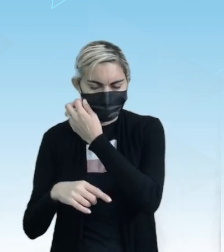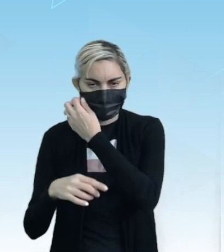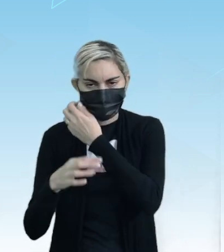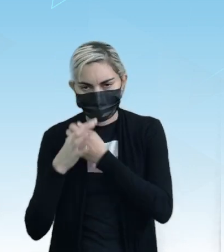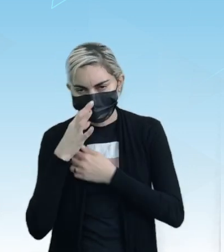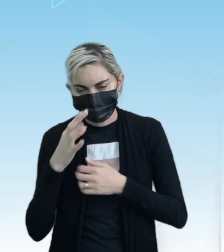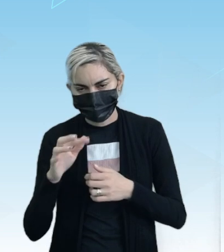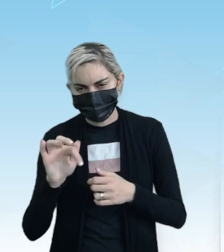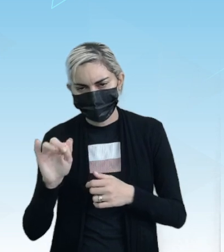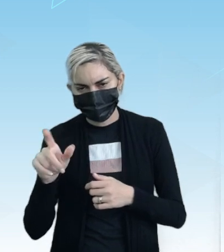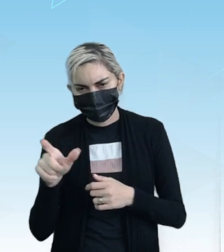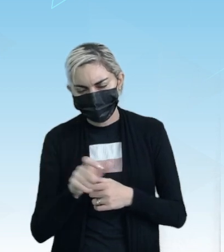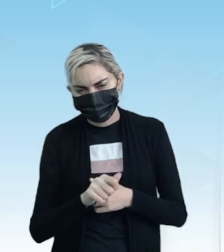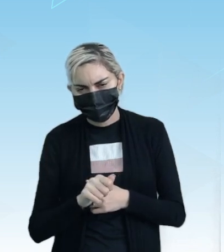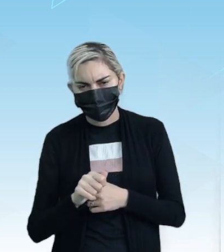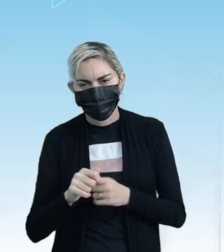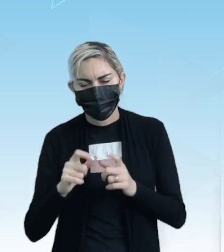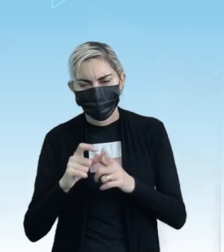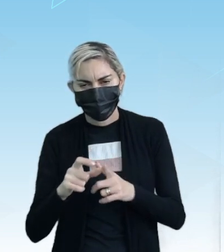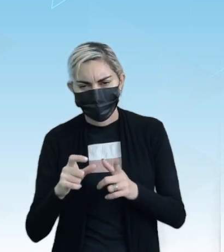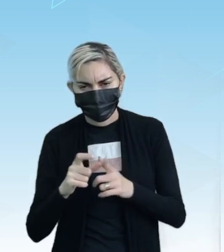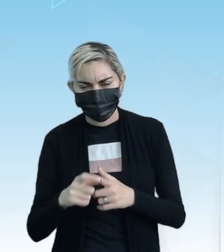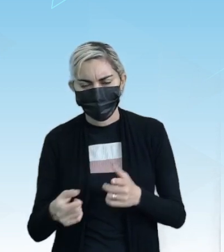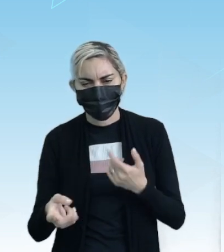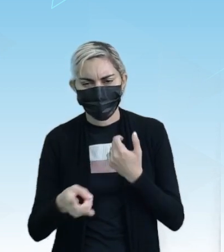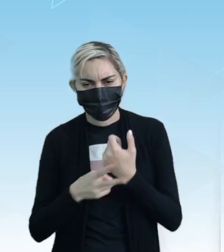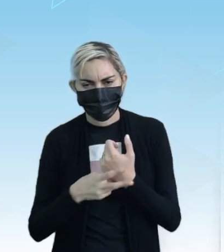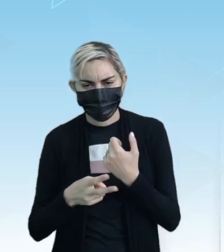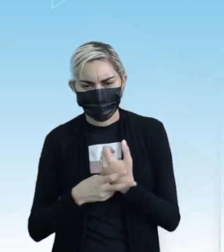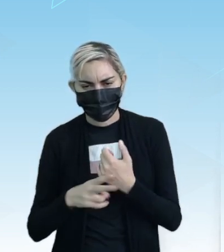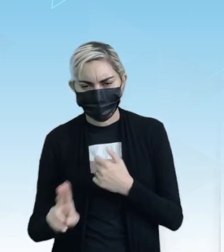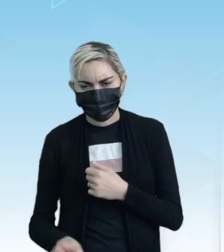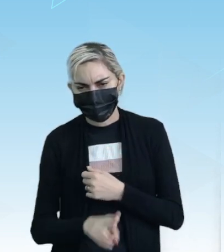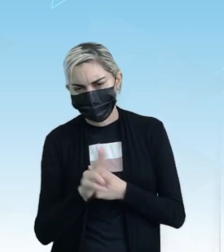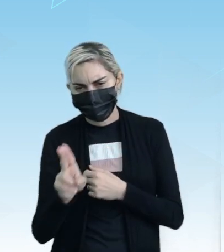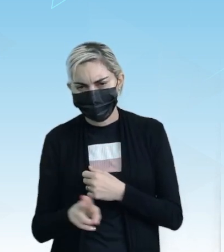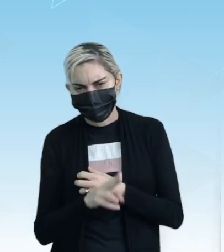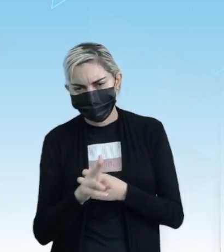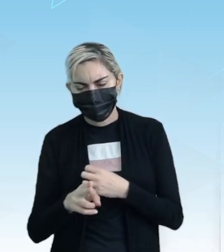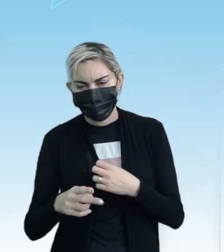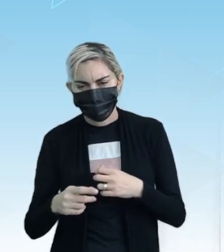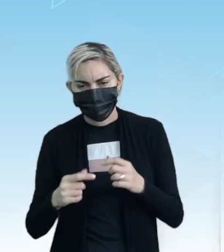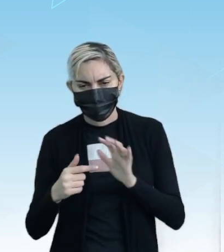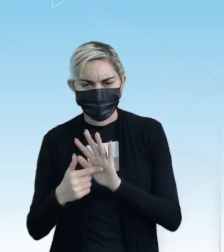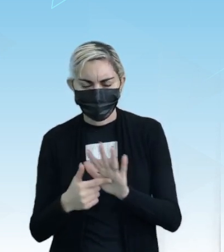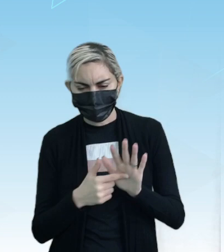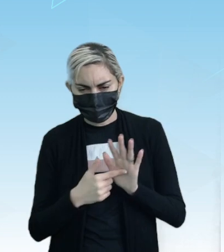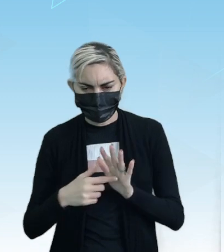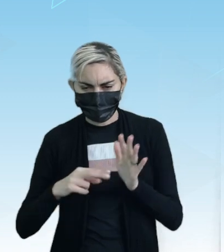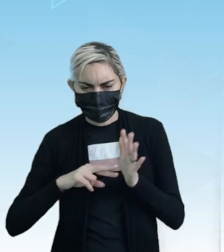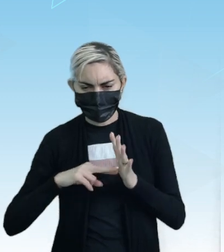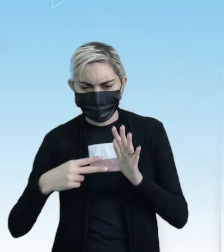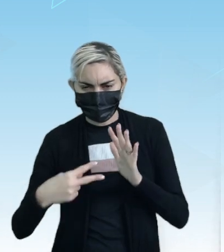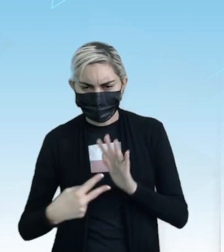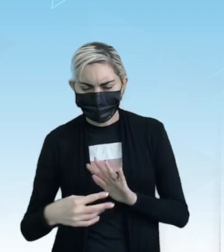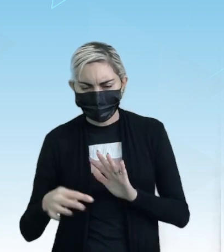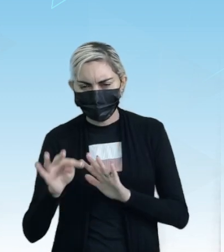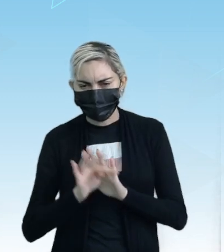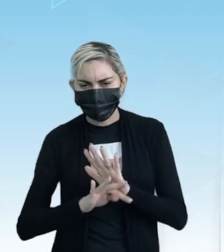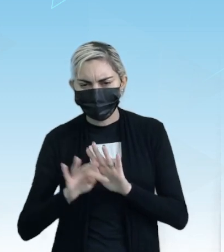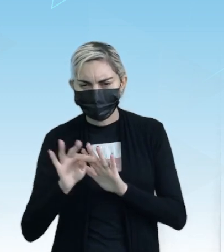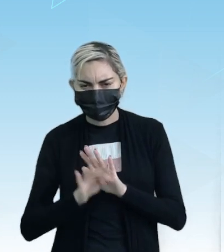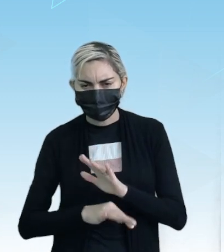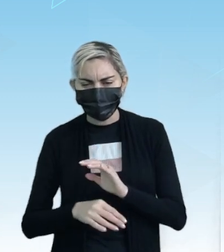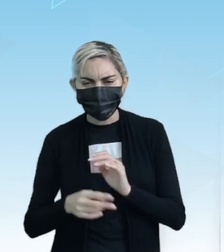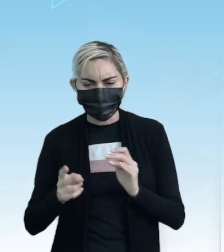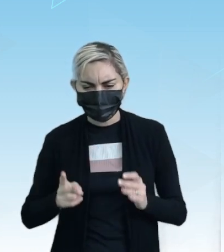O léxico, a palavra, o verbo, os advérbios estão marcando isso, o sentido do texto. E